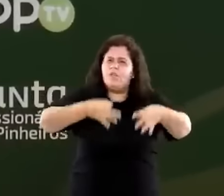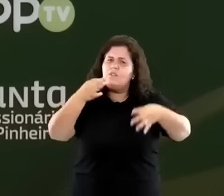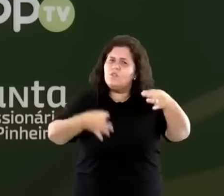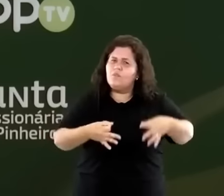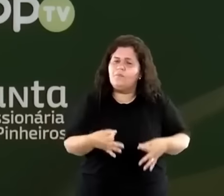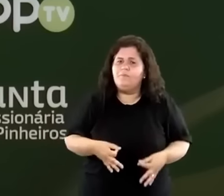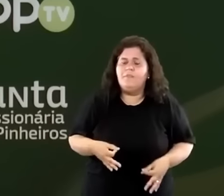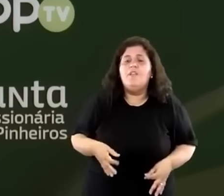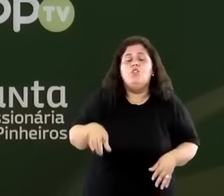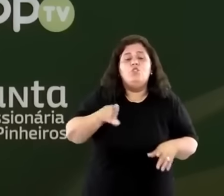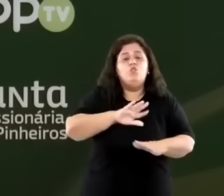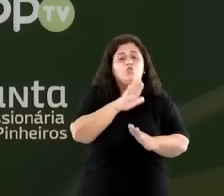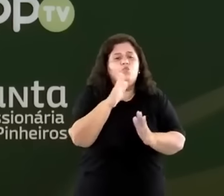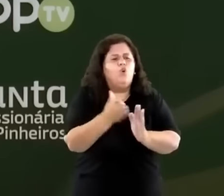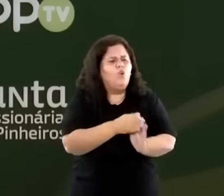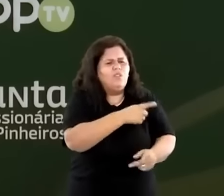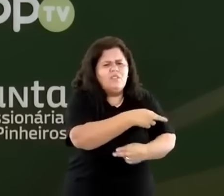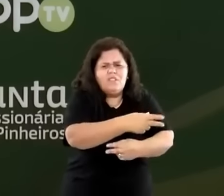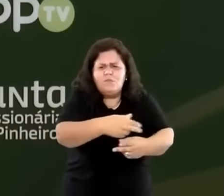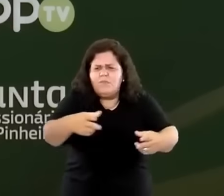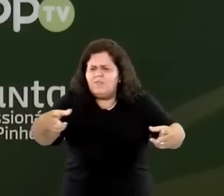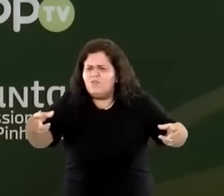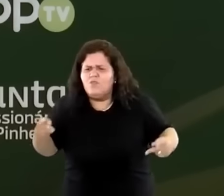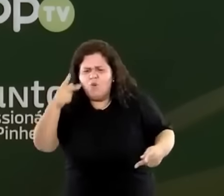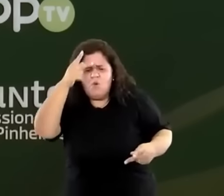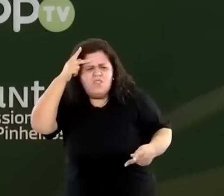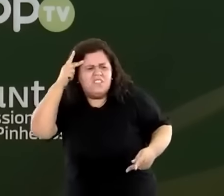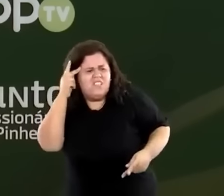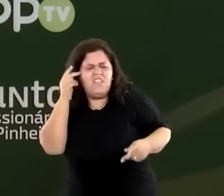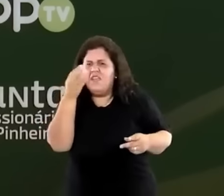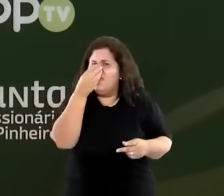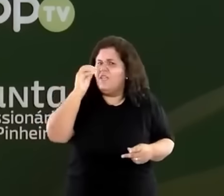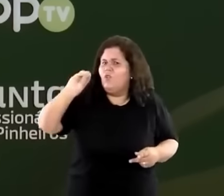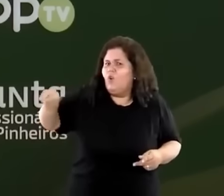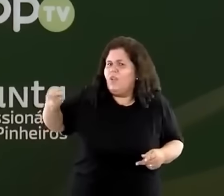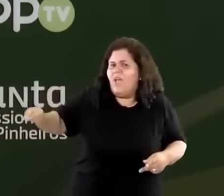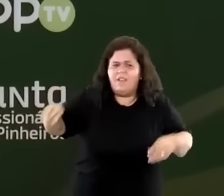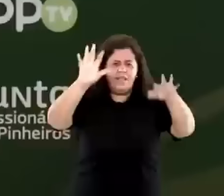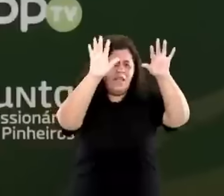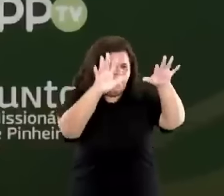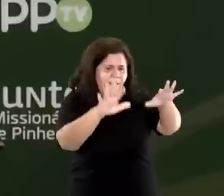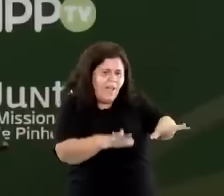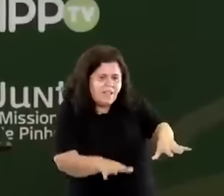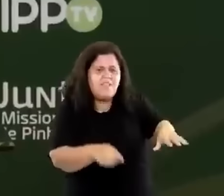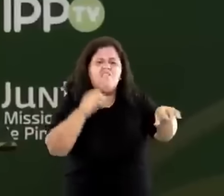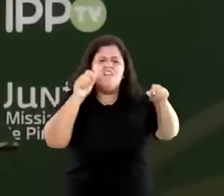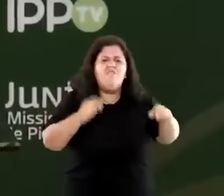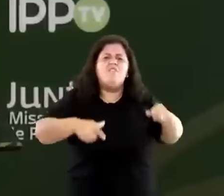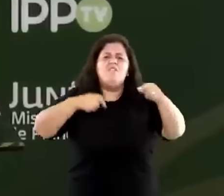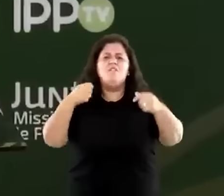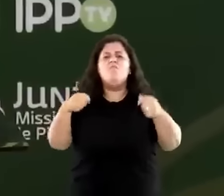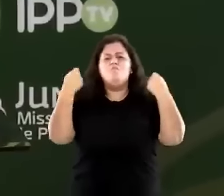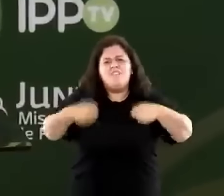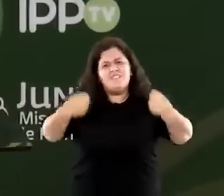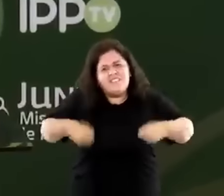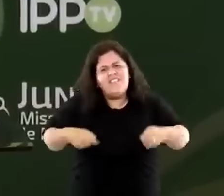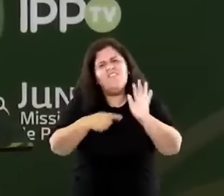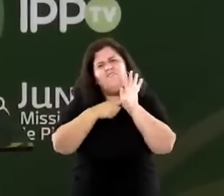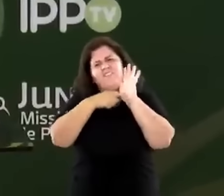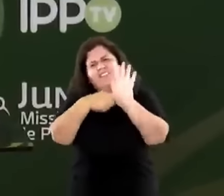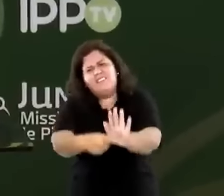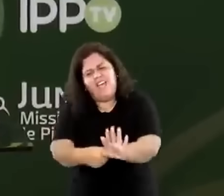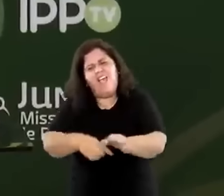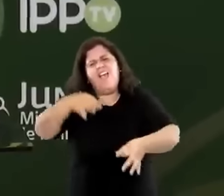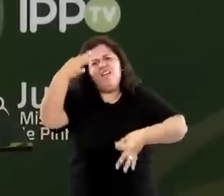graça terão que enfrentar o juízo aqueles que não entendem a oferta do arco-íris terão que enfrentar os relâmpagos os